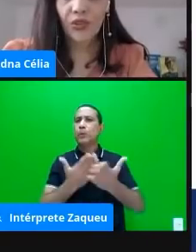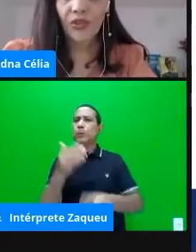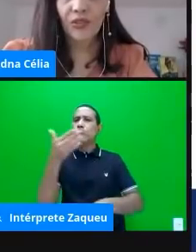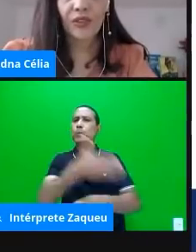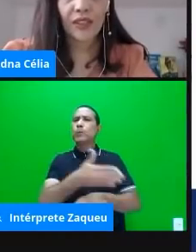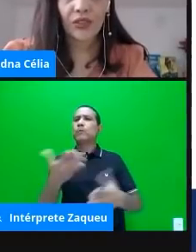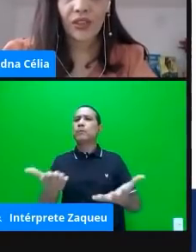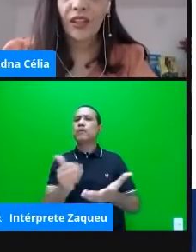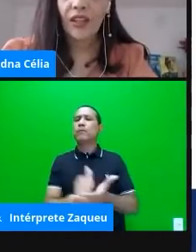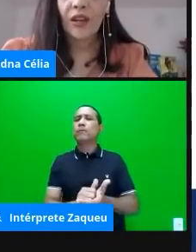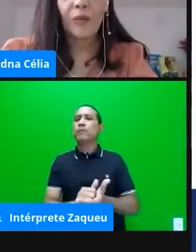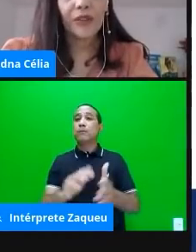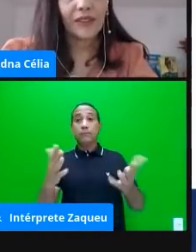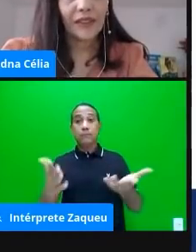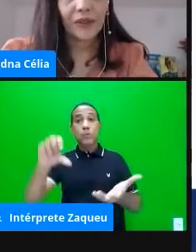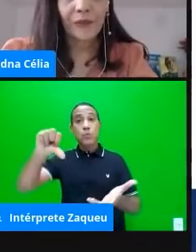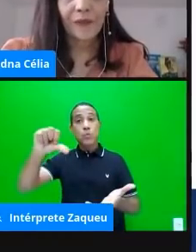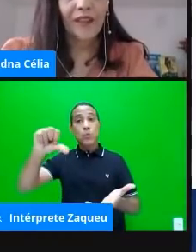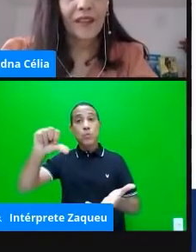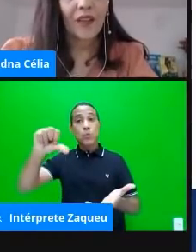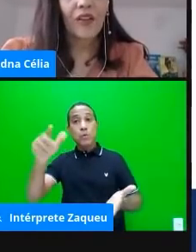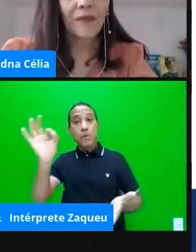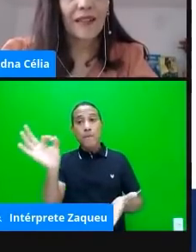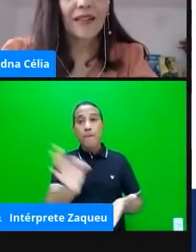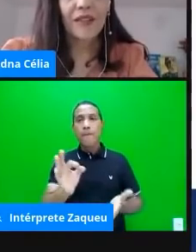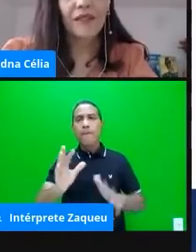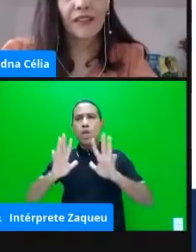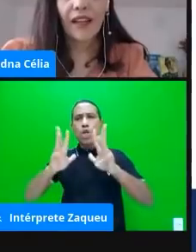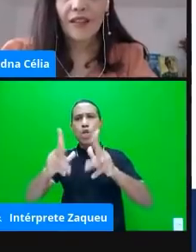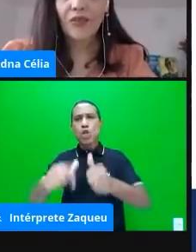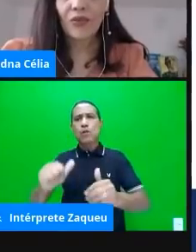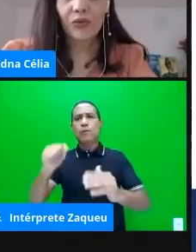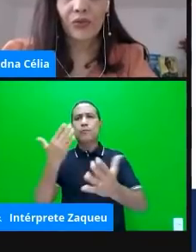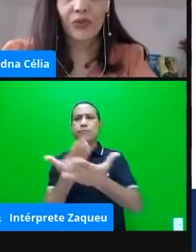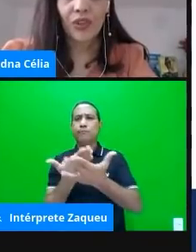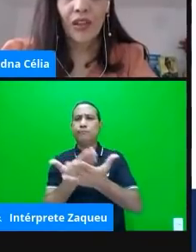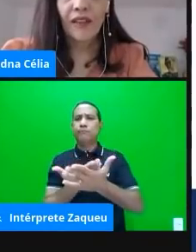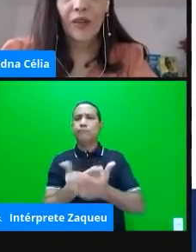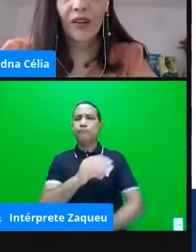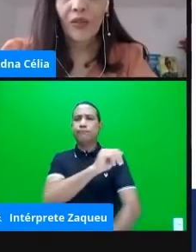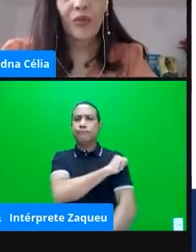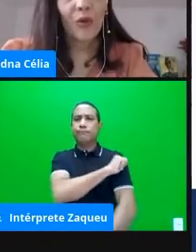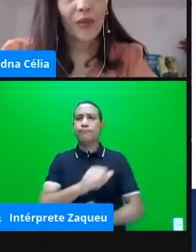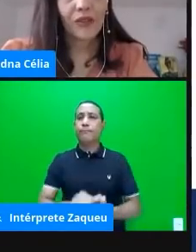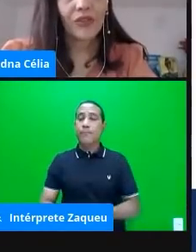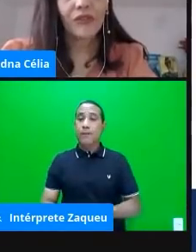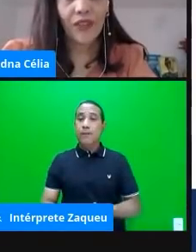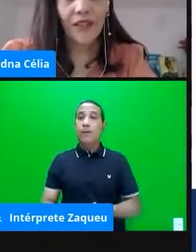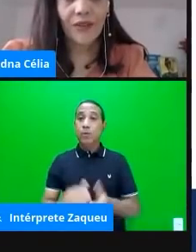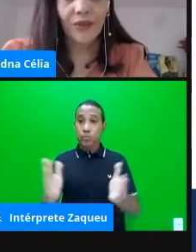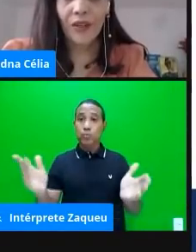90,2% de todos os estudantes. Portanto, nós precisamos enfrentar isso juntos. Não é um